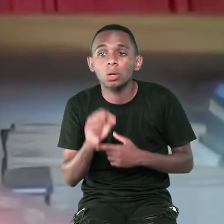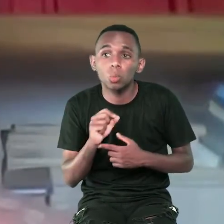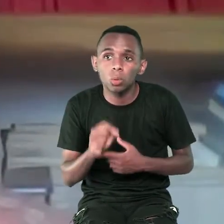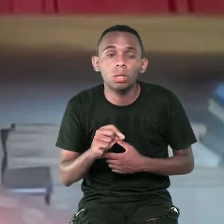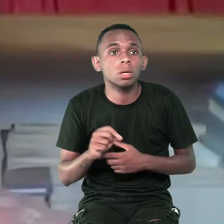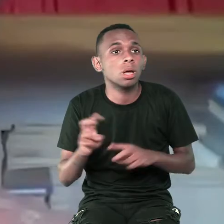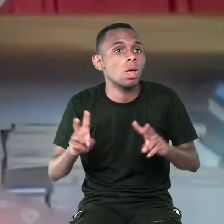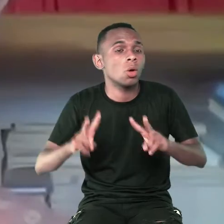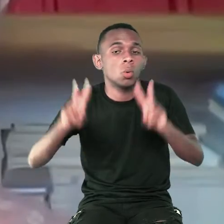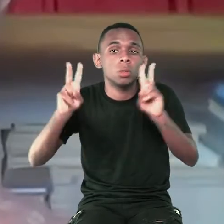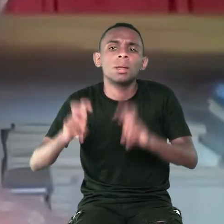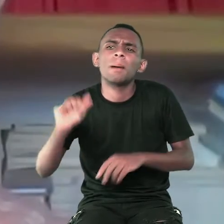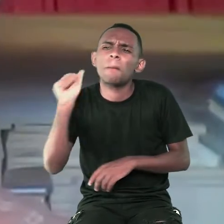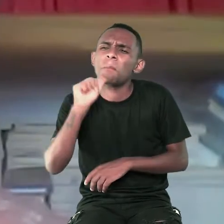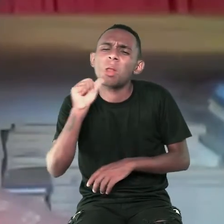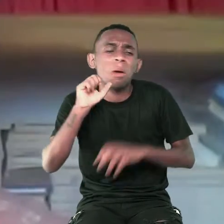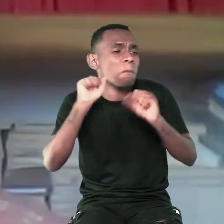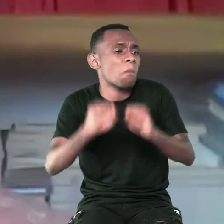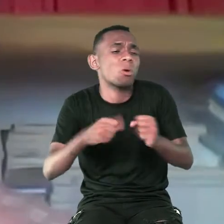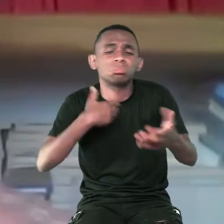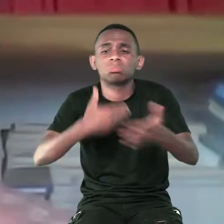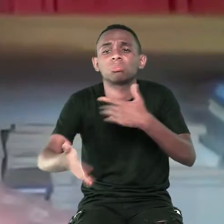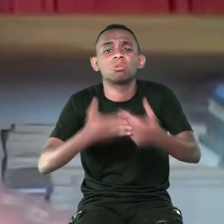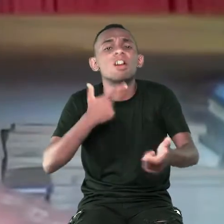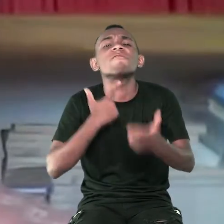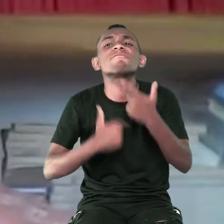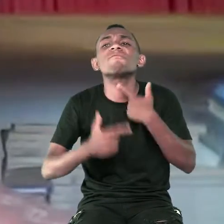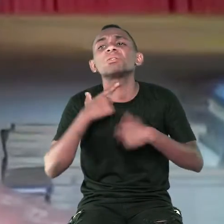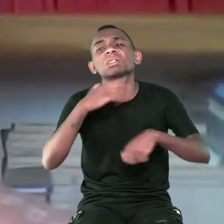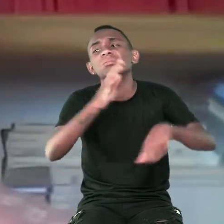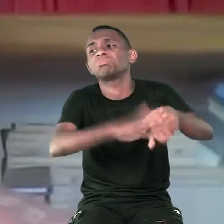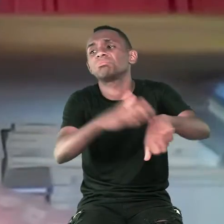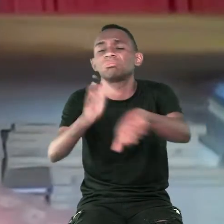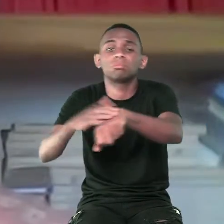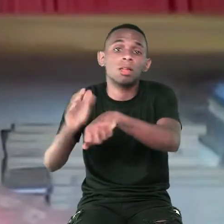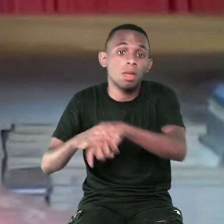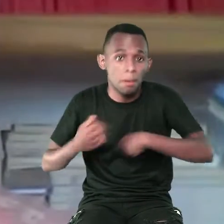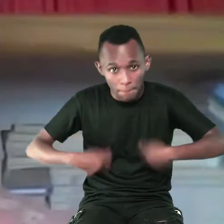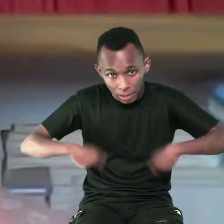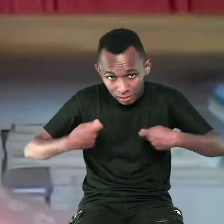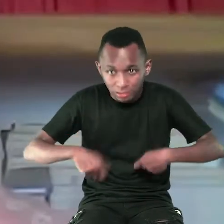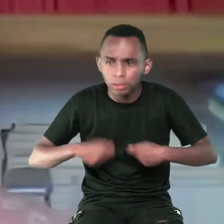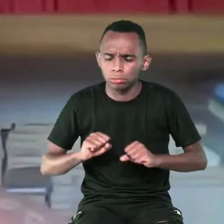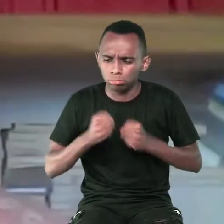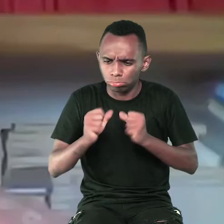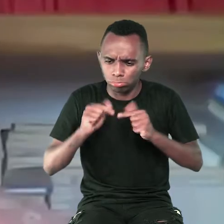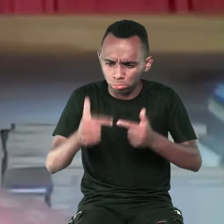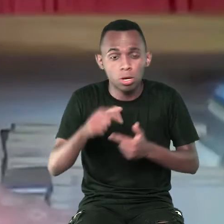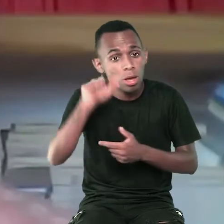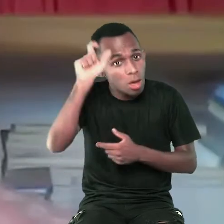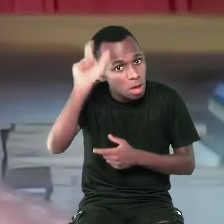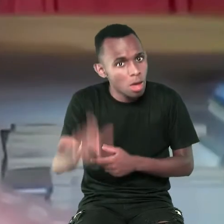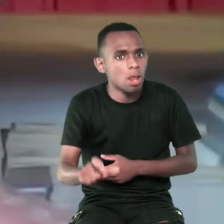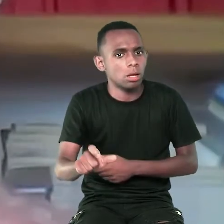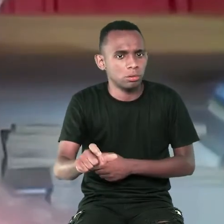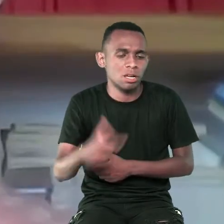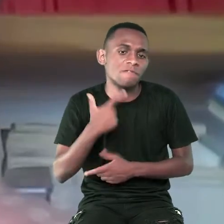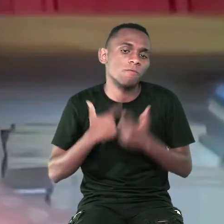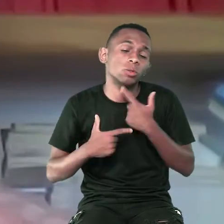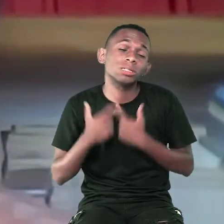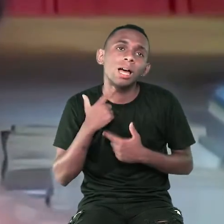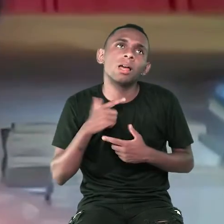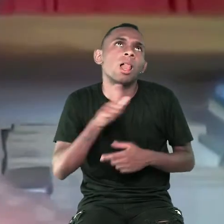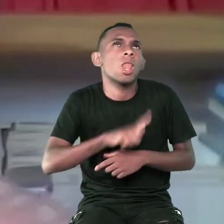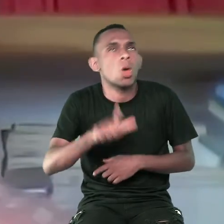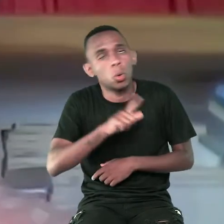é a questão de que a mulher pode ser o que ela quiser, que a mulher precisa brigar pelo que ela. É claro, assim, que